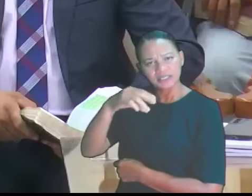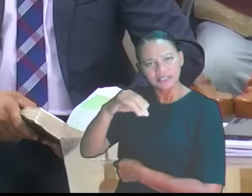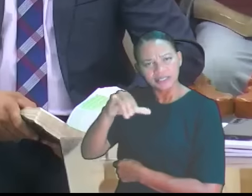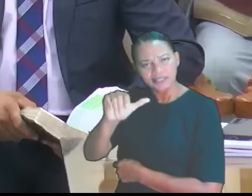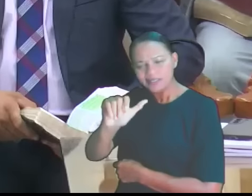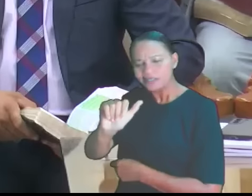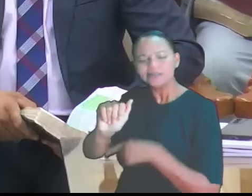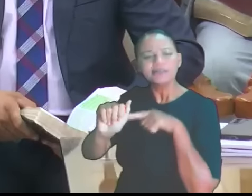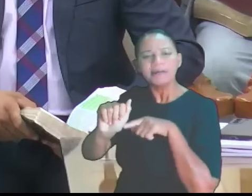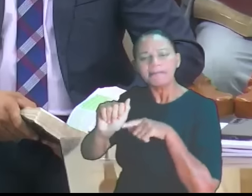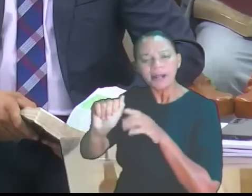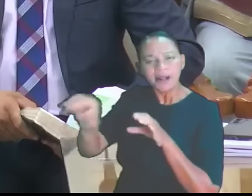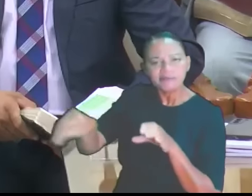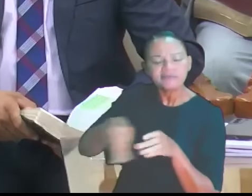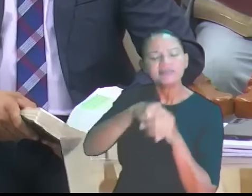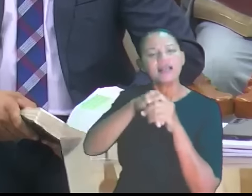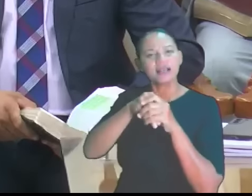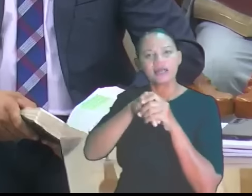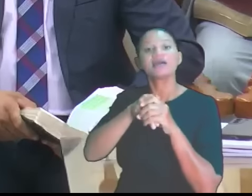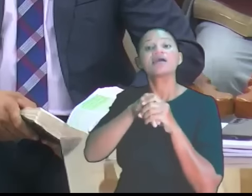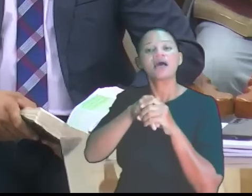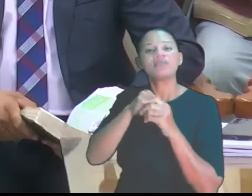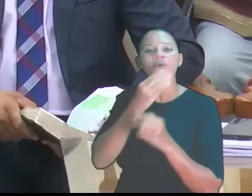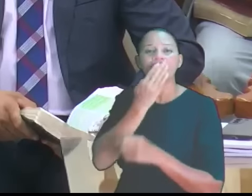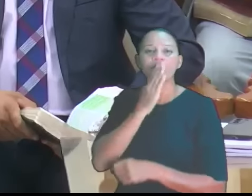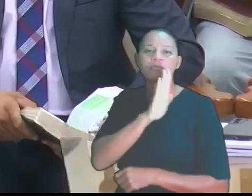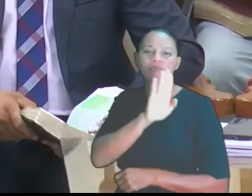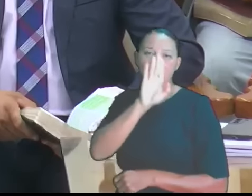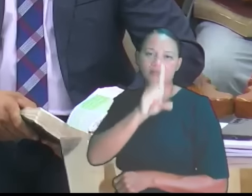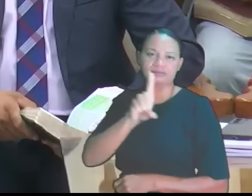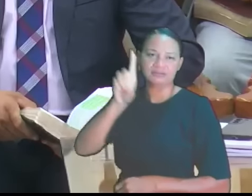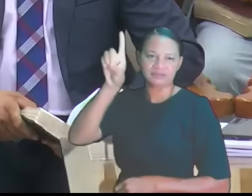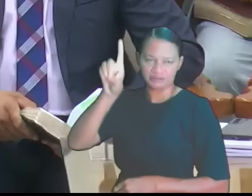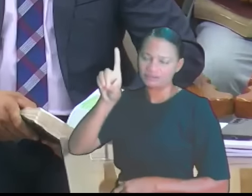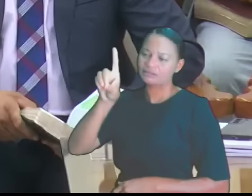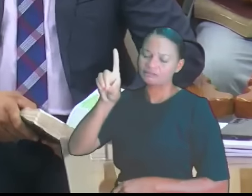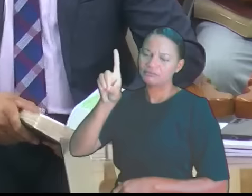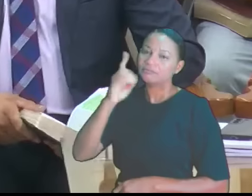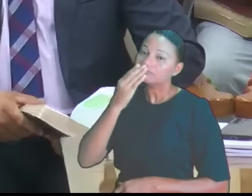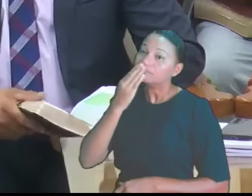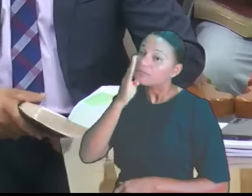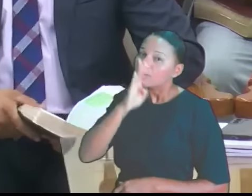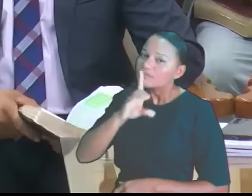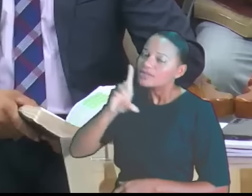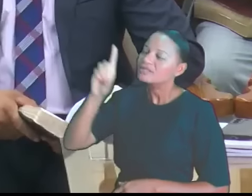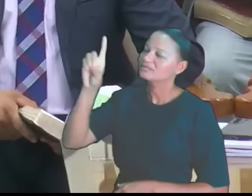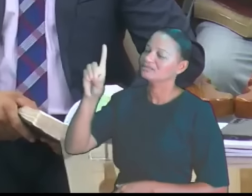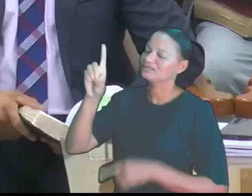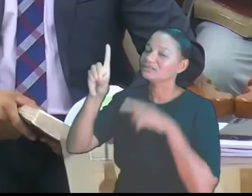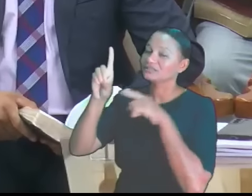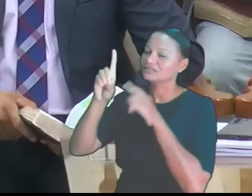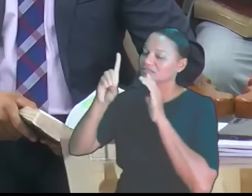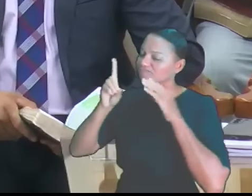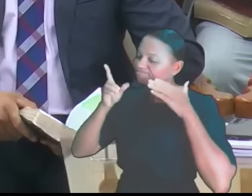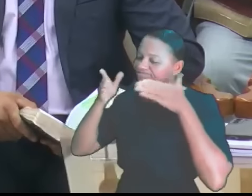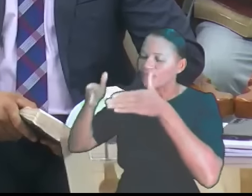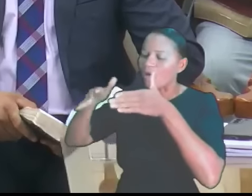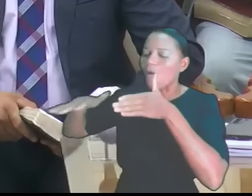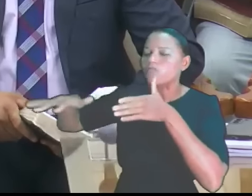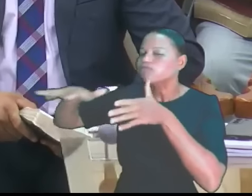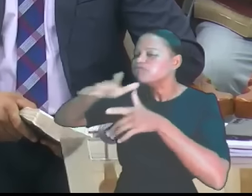Deus. E as promessas de Deus, elas operam dentro do aspecto da